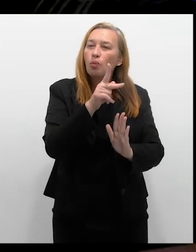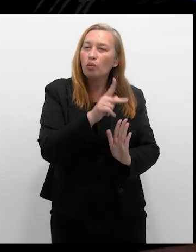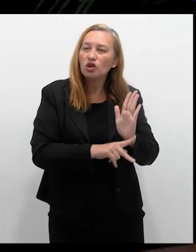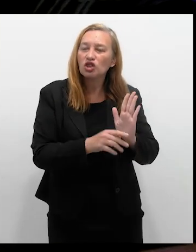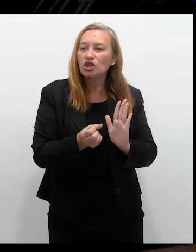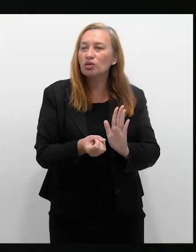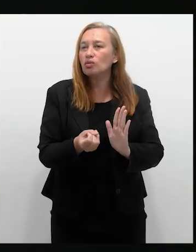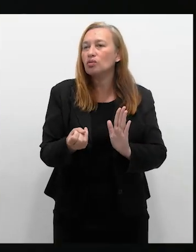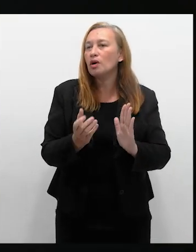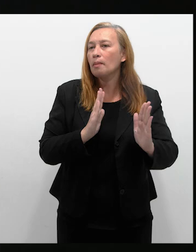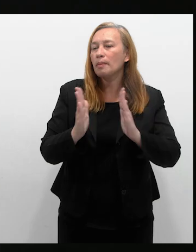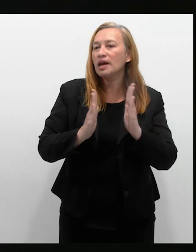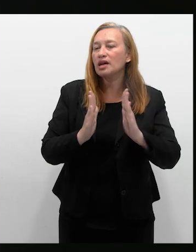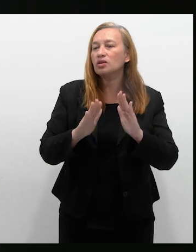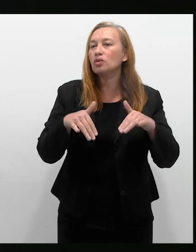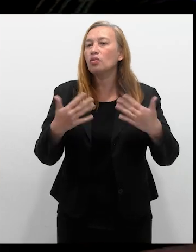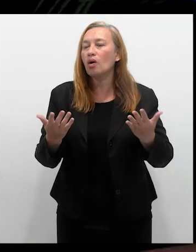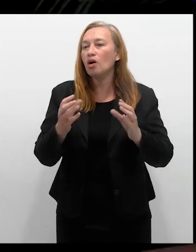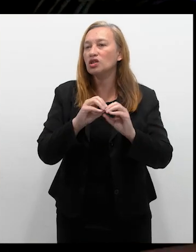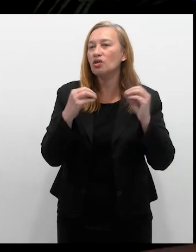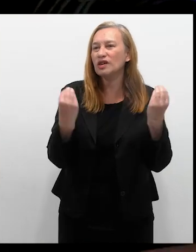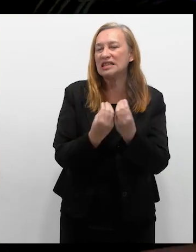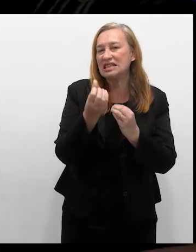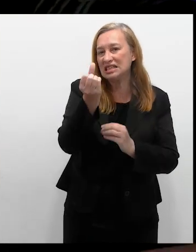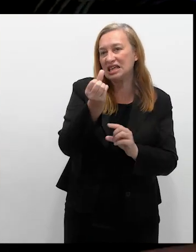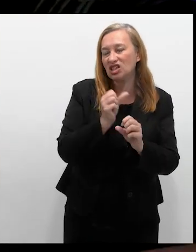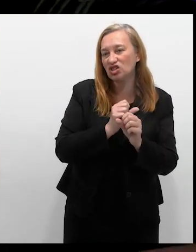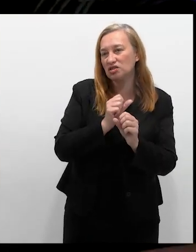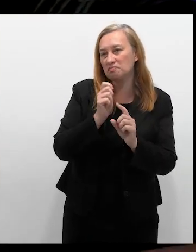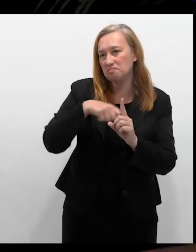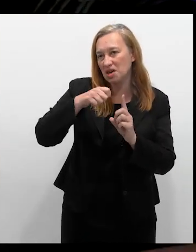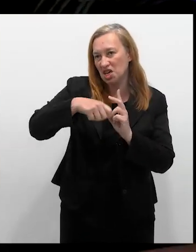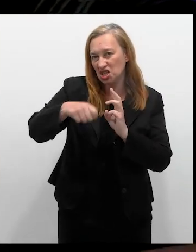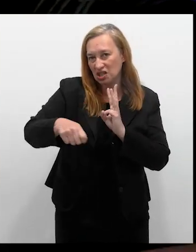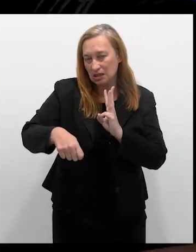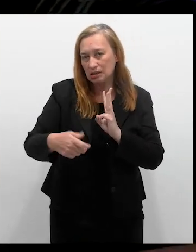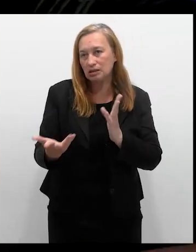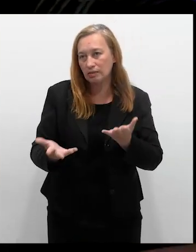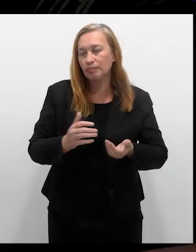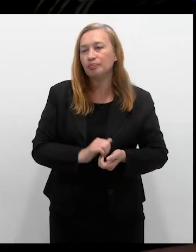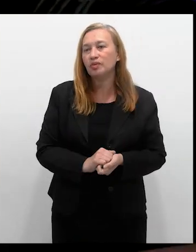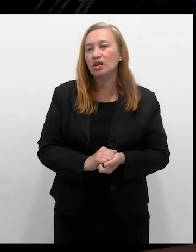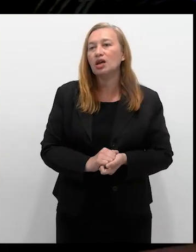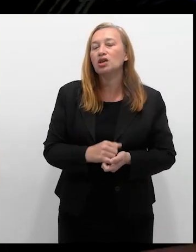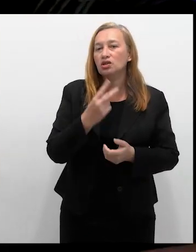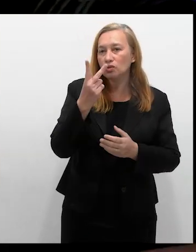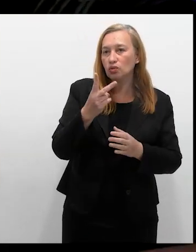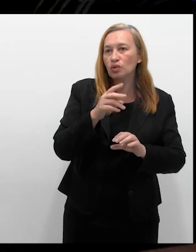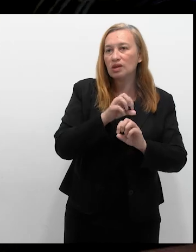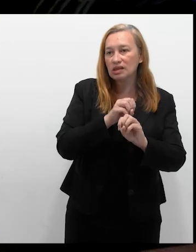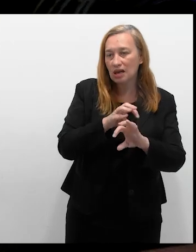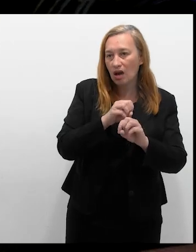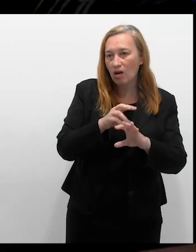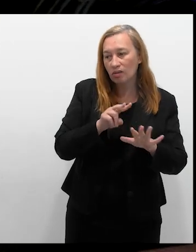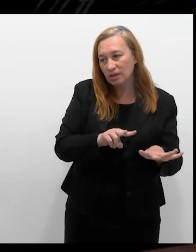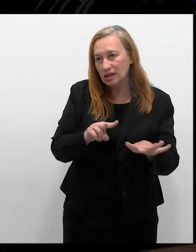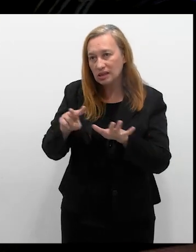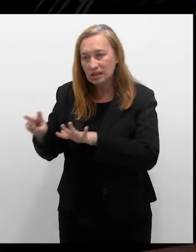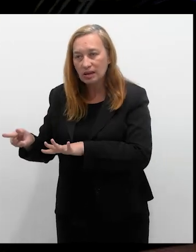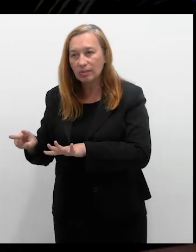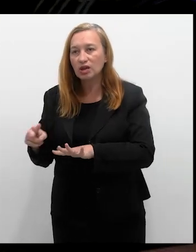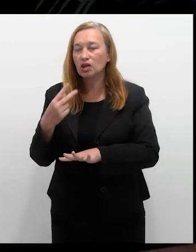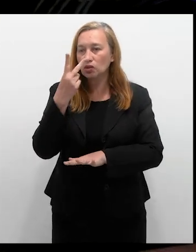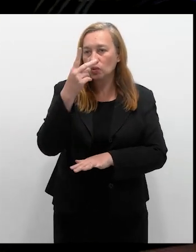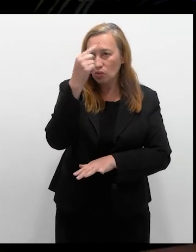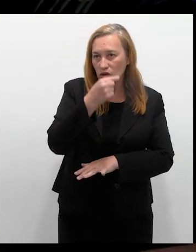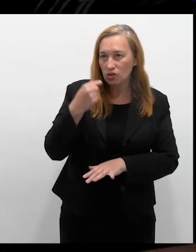E o projeto dura quanto tempo? As oficinas duram 6 meses, um semestre letivo, né? Então são 2 aulas por semana, cada